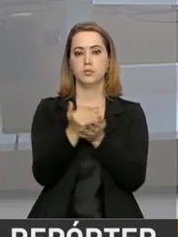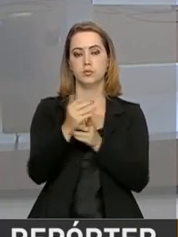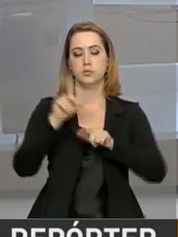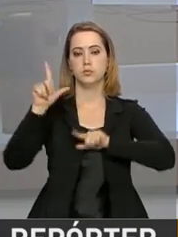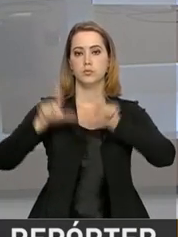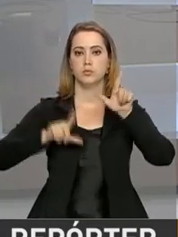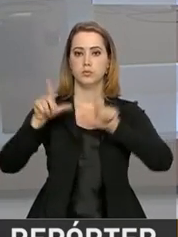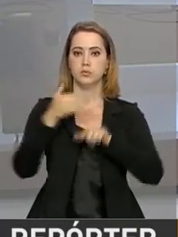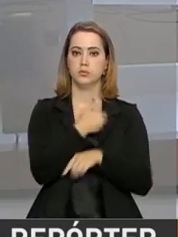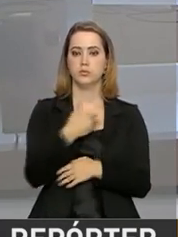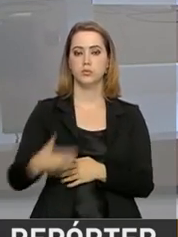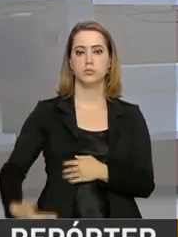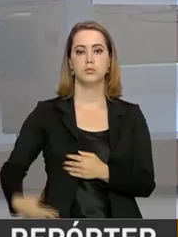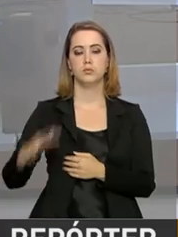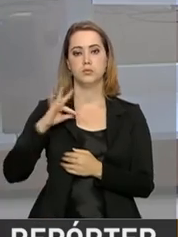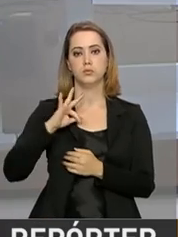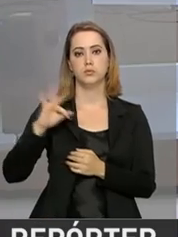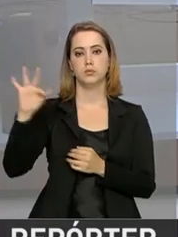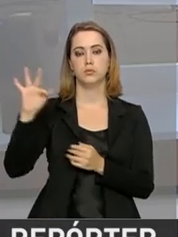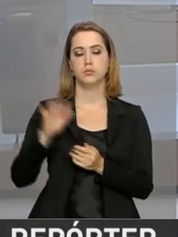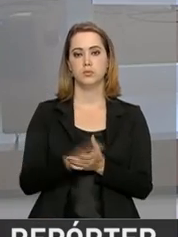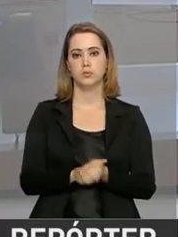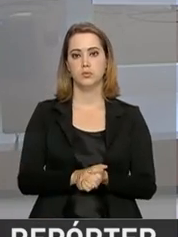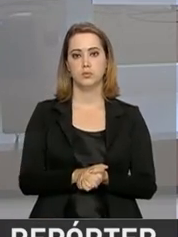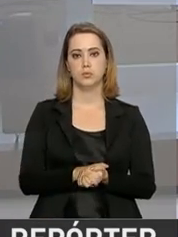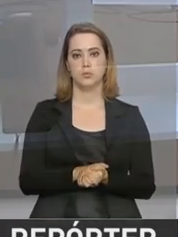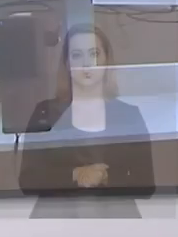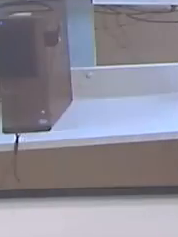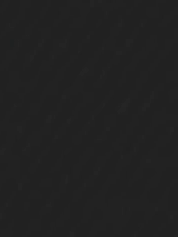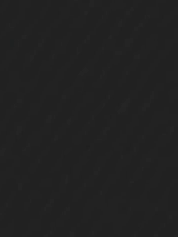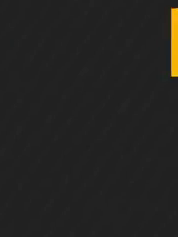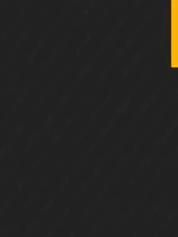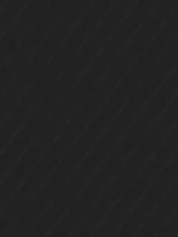continue com a gente e nbr a tv do governo federal